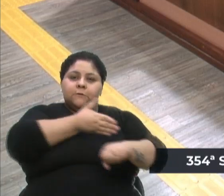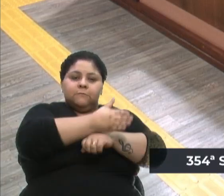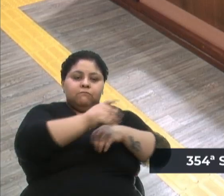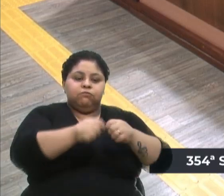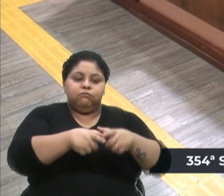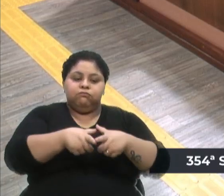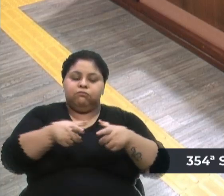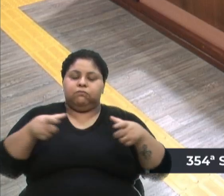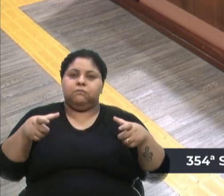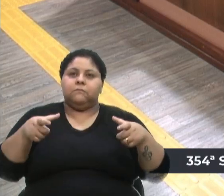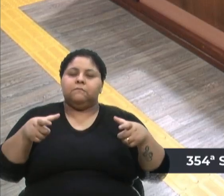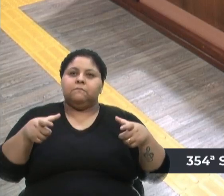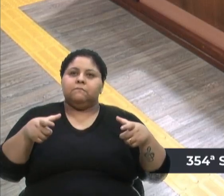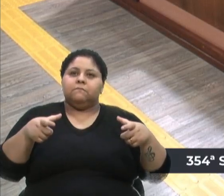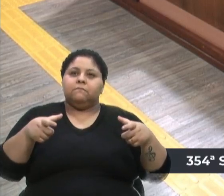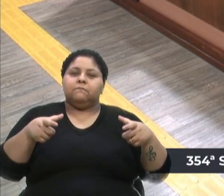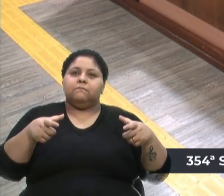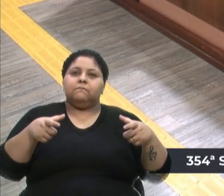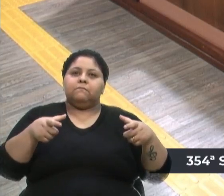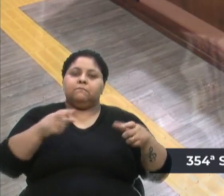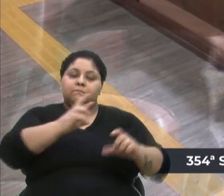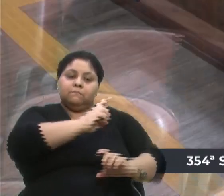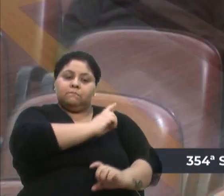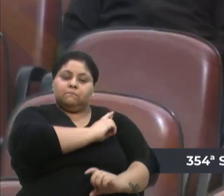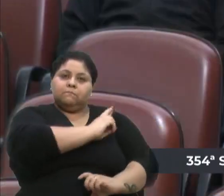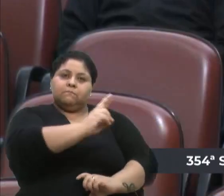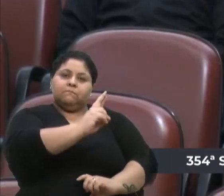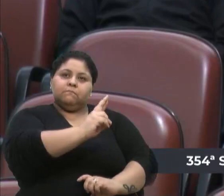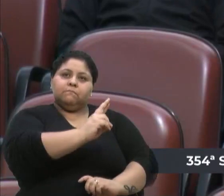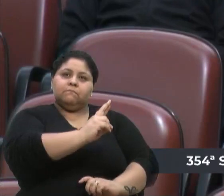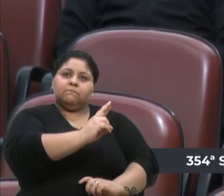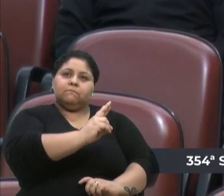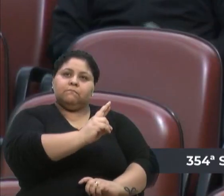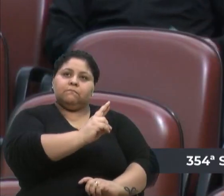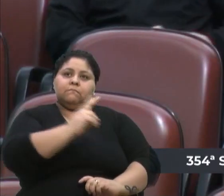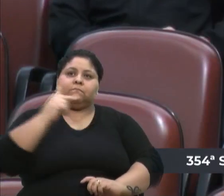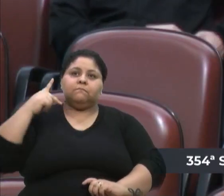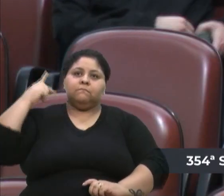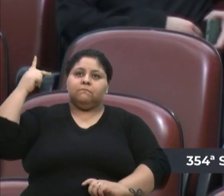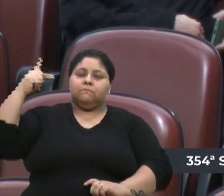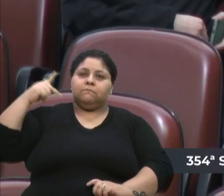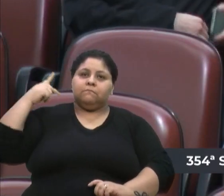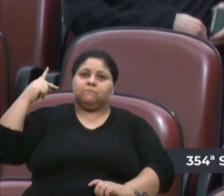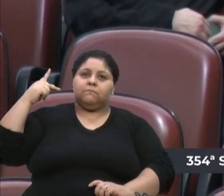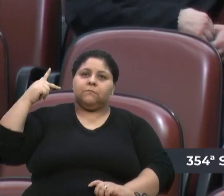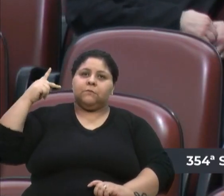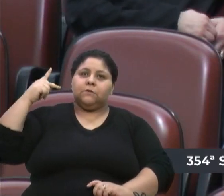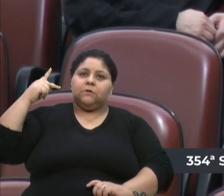unanimidade, com representação, vereador Cadori.